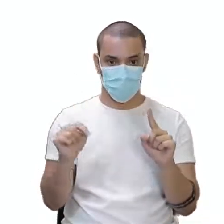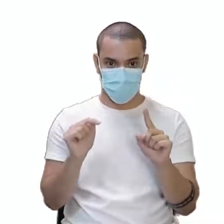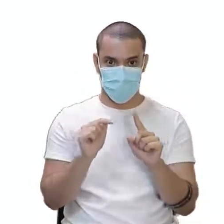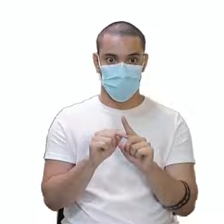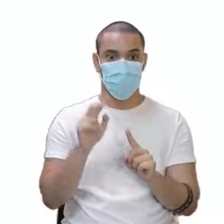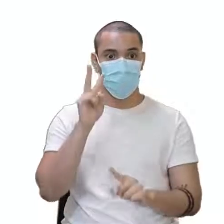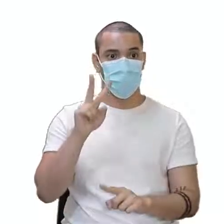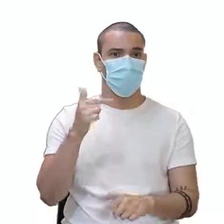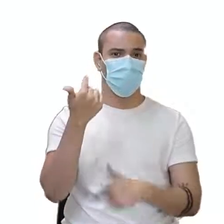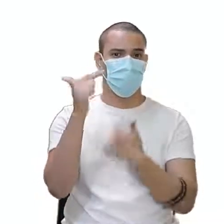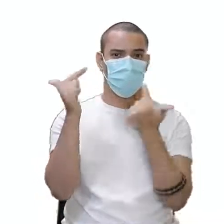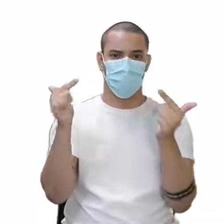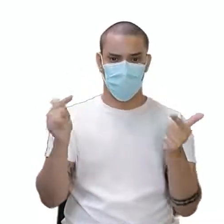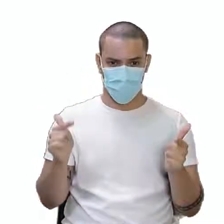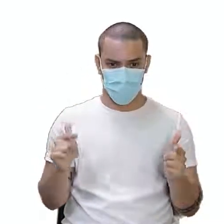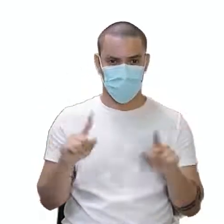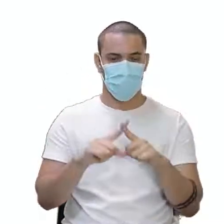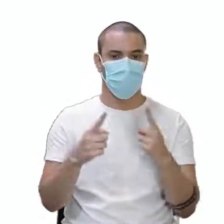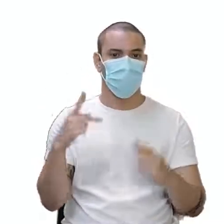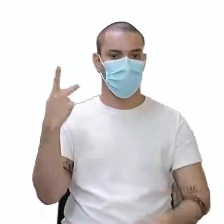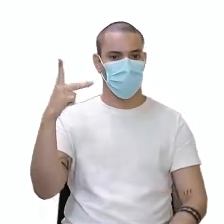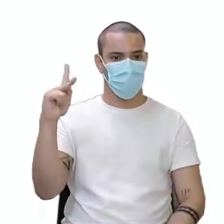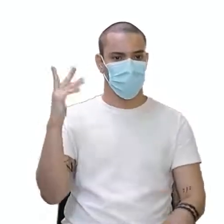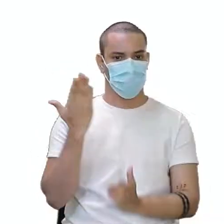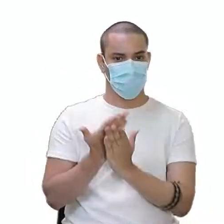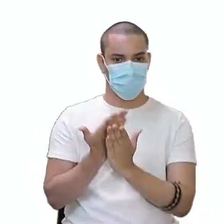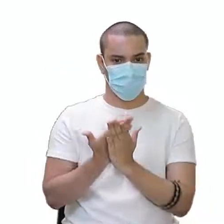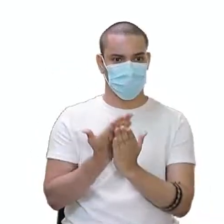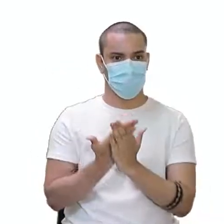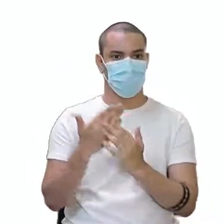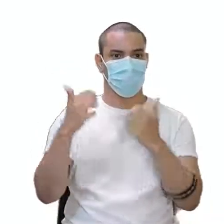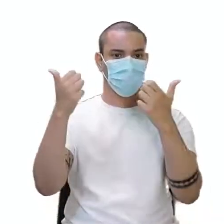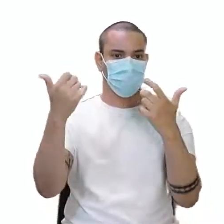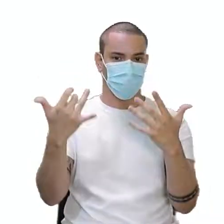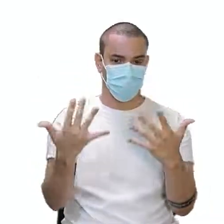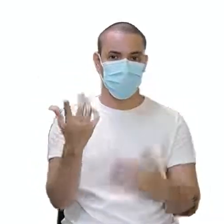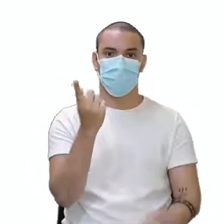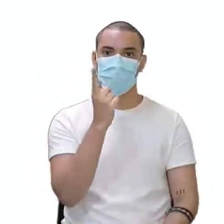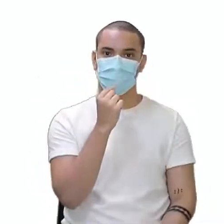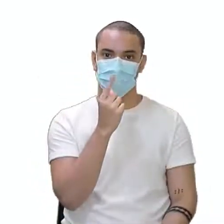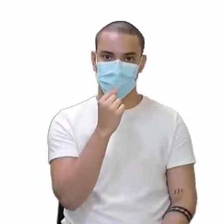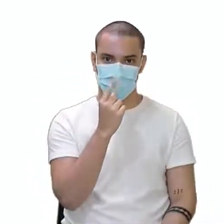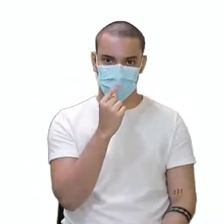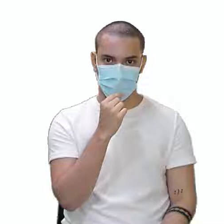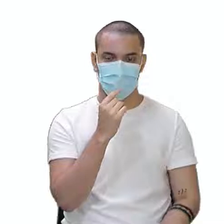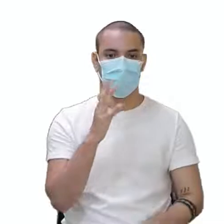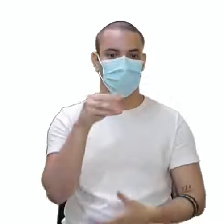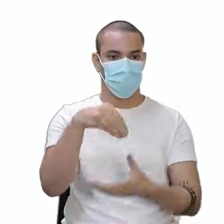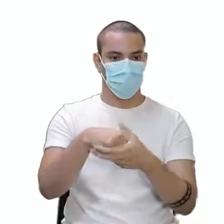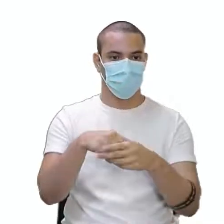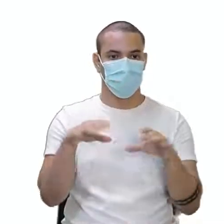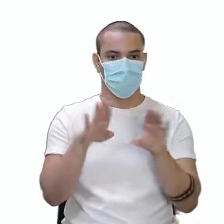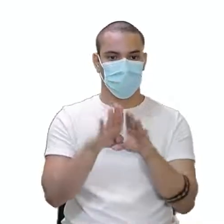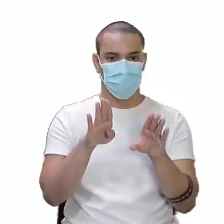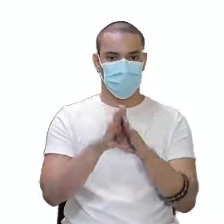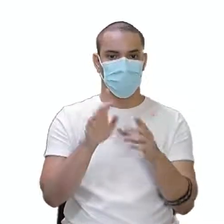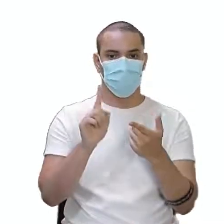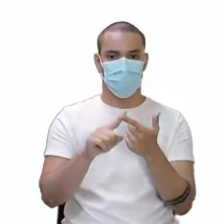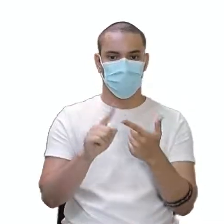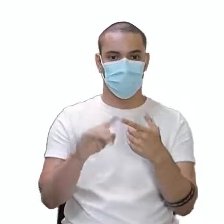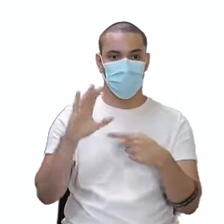vai ver outros, tá? Mas aqui nessa aula foi sobre a água, o ciclo da água, o ciclo